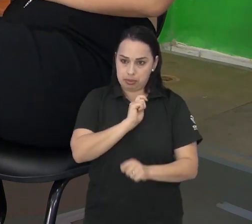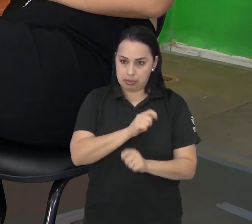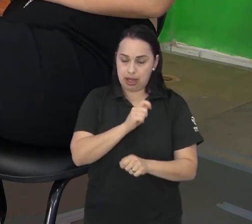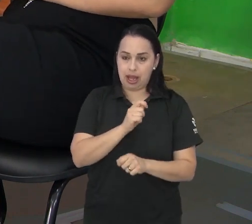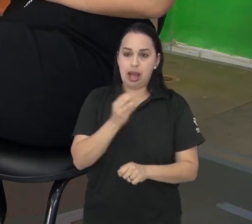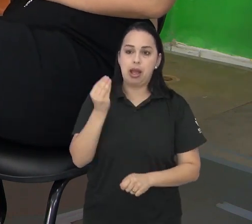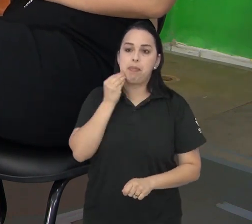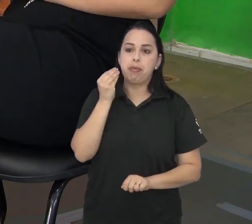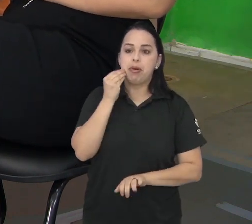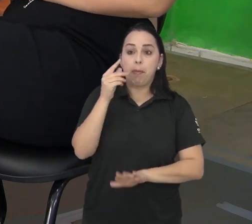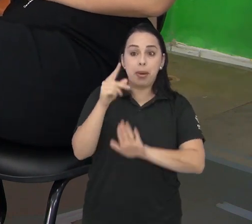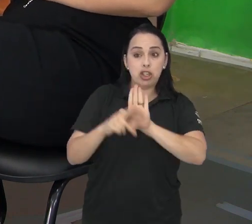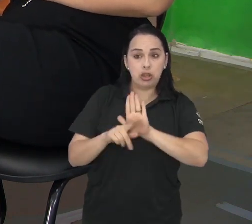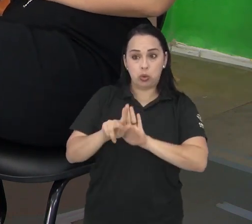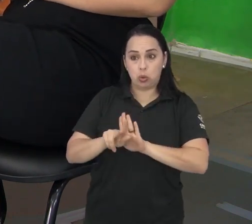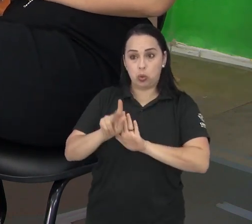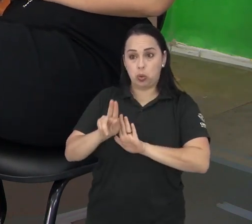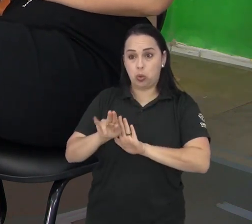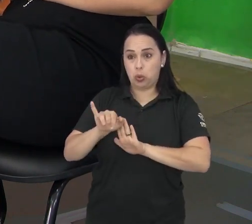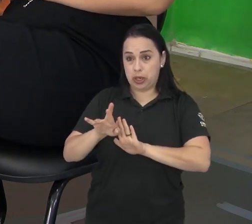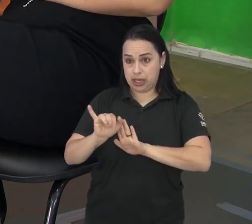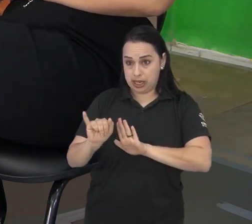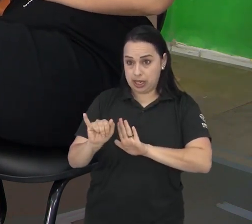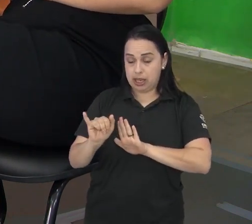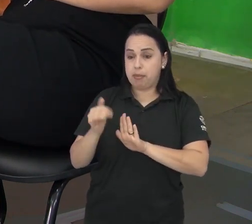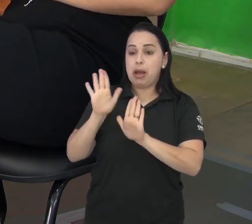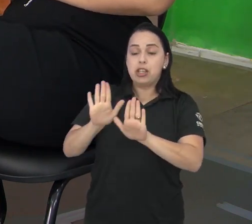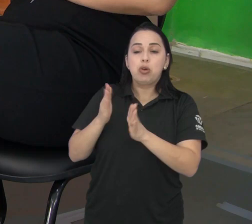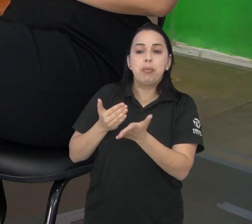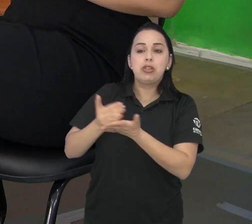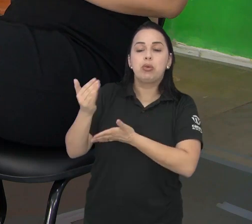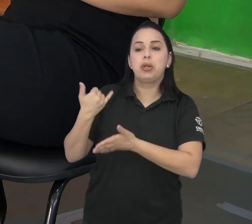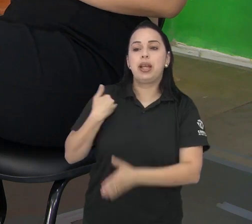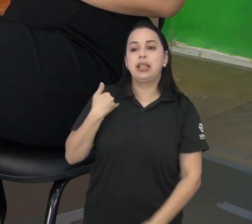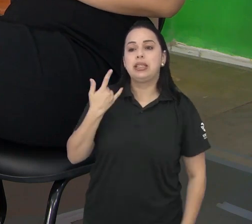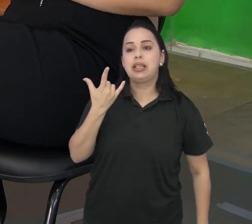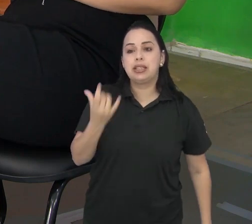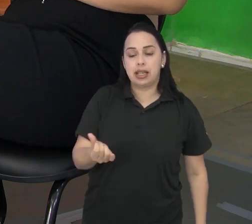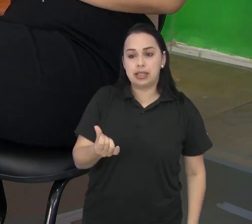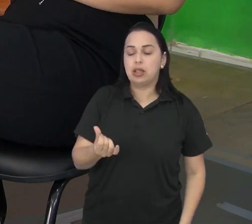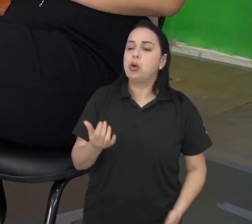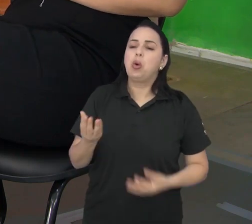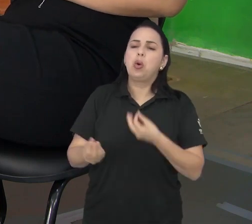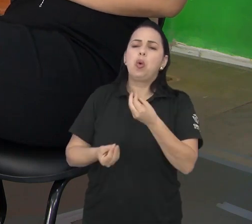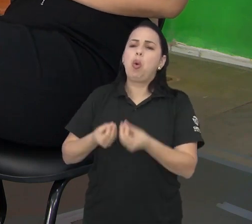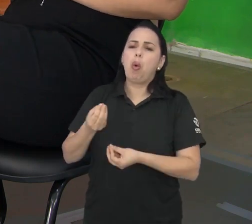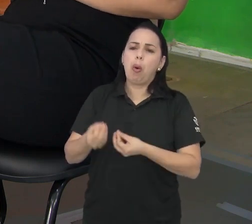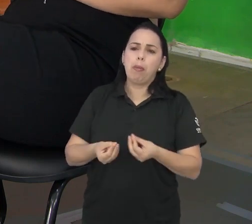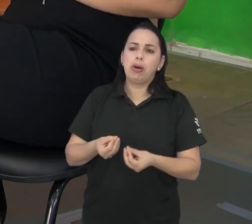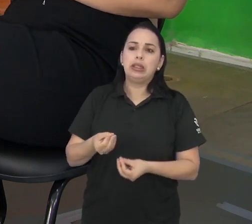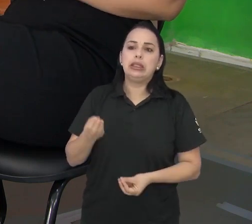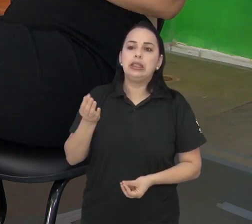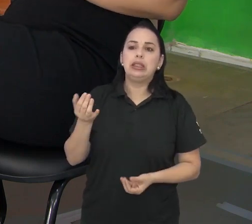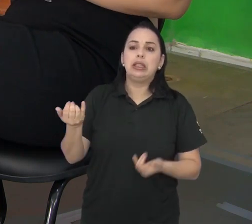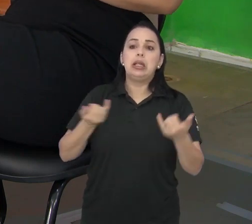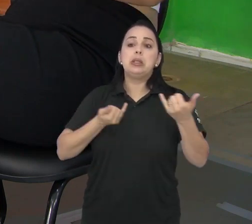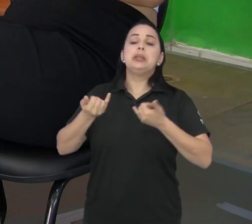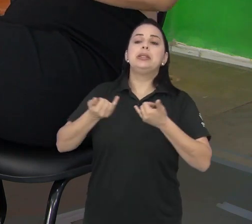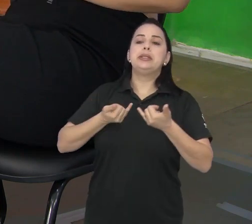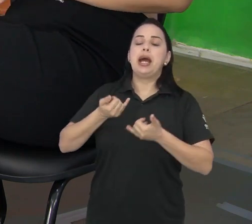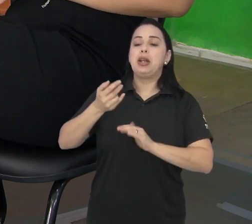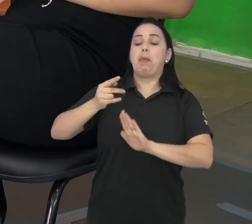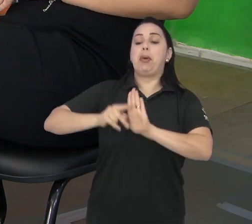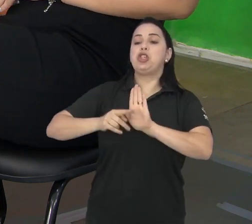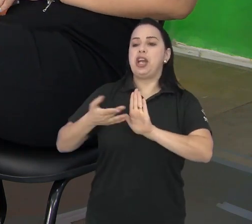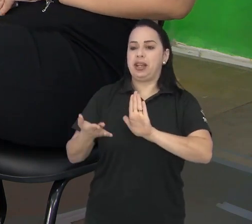apareceu a oportunidade do Projeto Guri quando você tinha 16, né? Isso. Como que foi, assim? Você ficou sabendo como que foi a entrada do